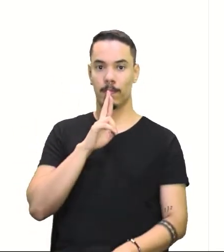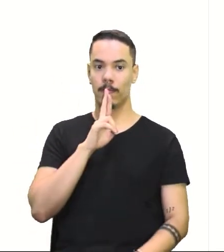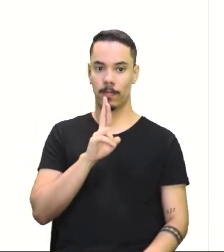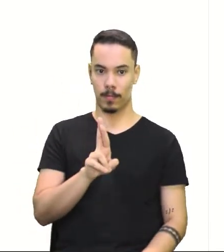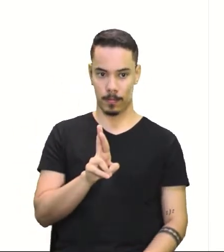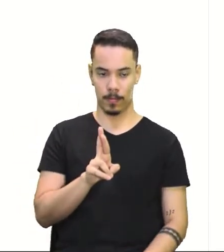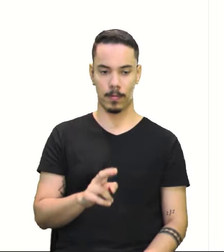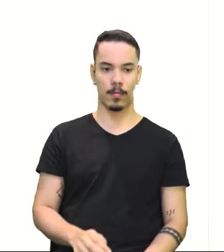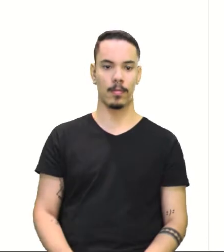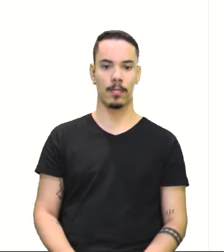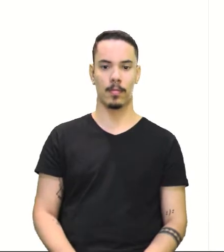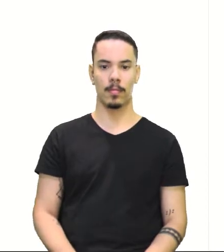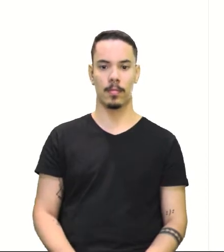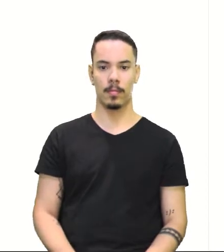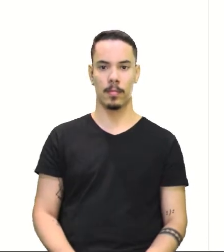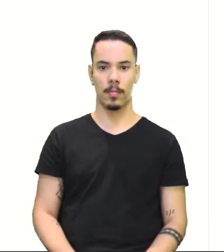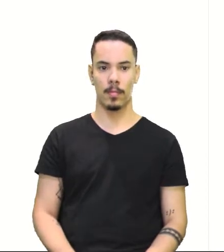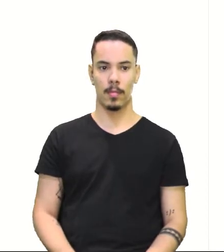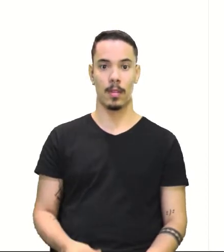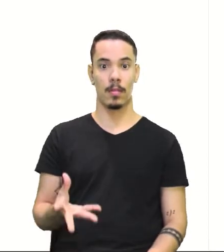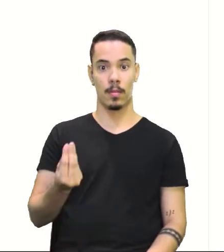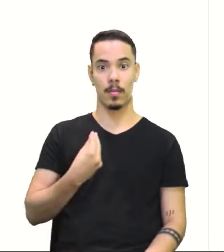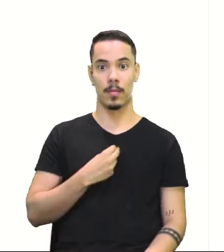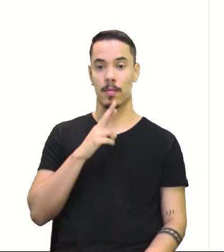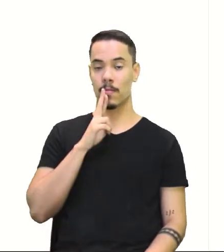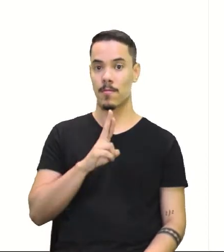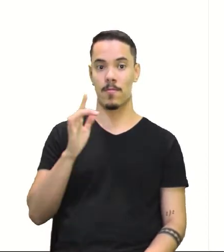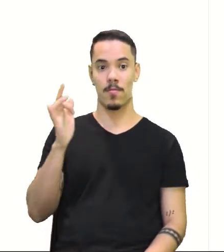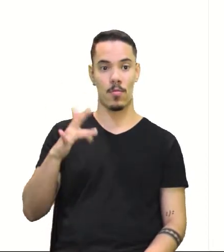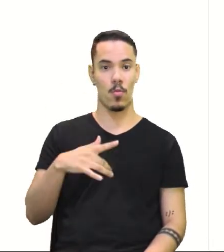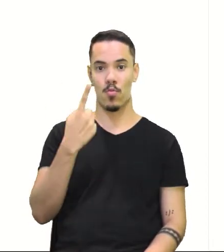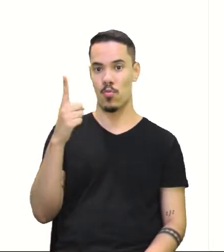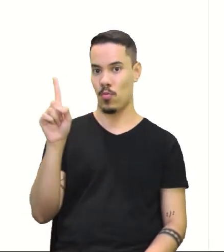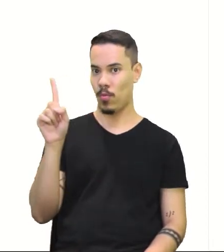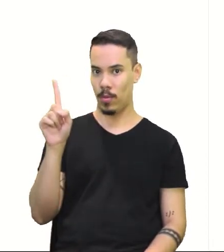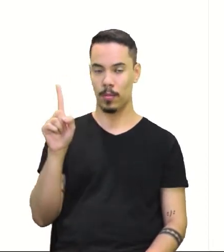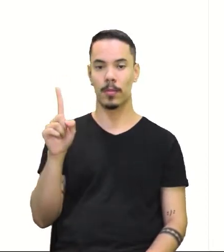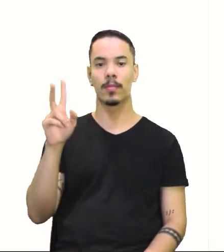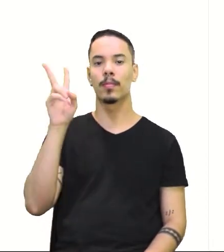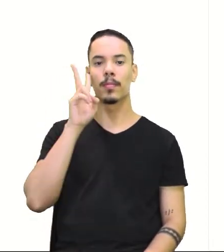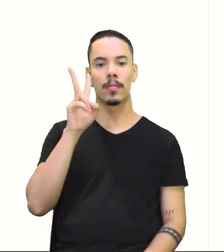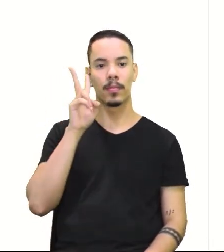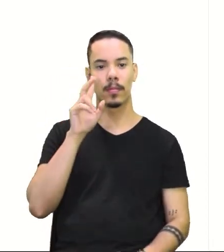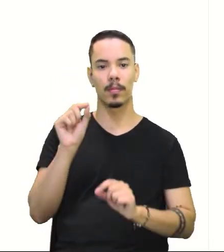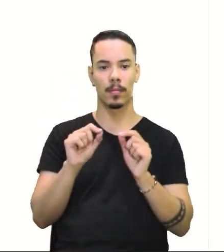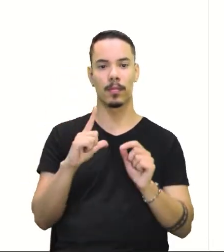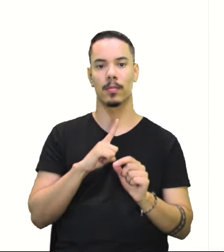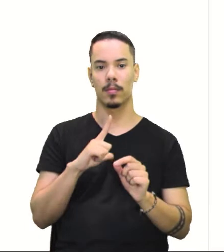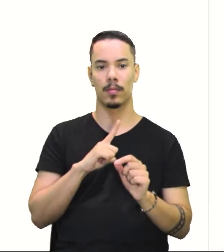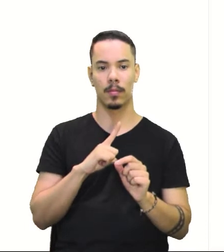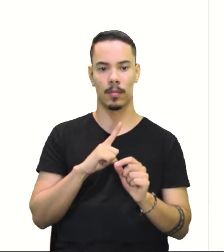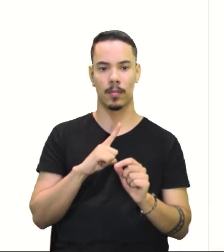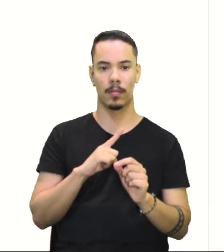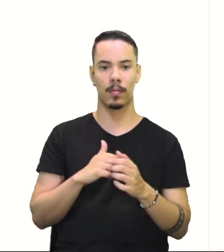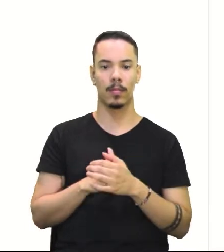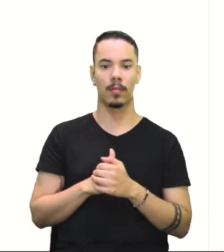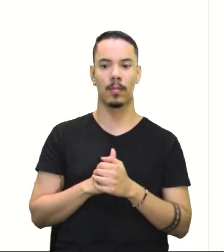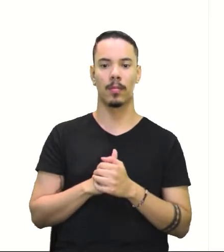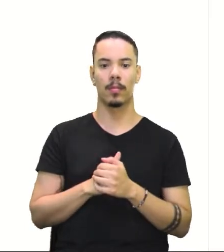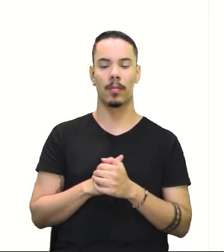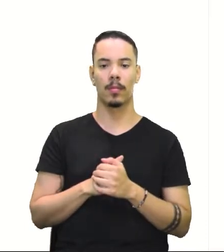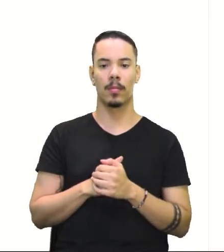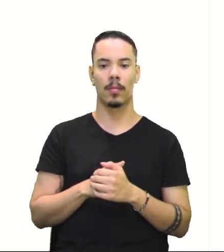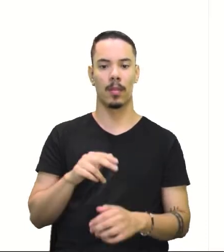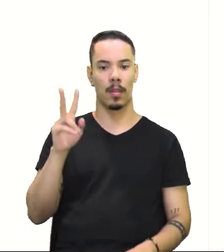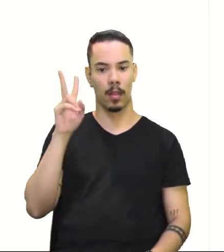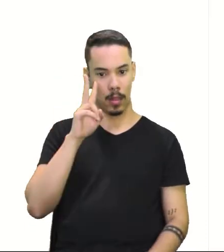novo polinômio que vai ser o nosso resultado. o resto é o último, né? Lembra que a gente tem uma página aqui? Não, né? Que já é o exemplo 2. Aqui, ó. Lembra